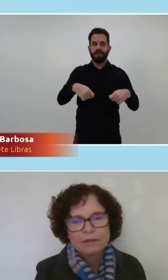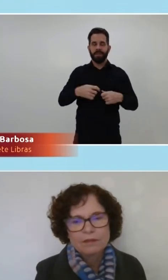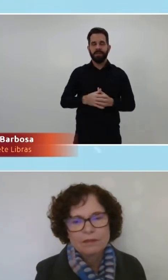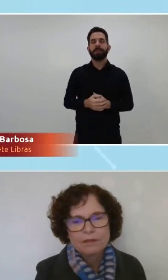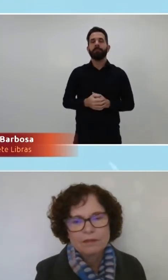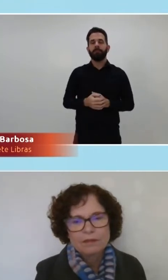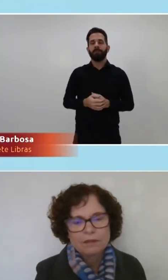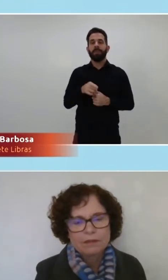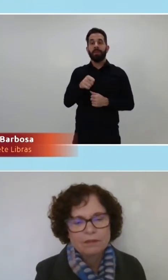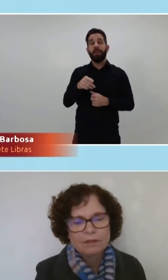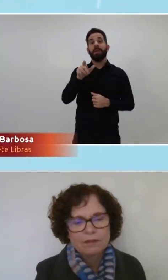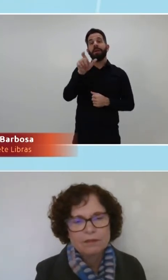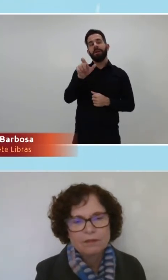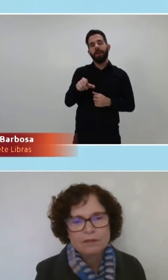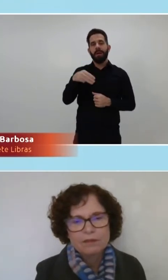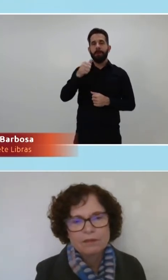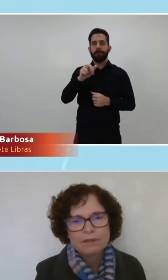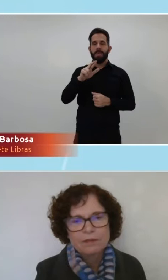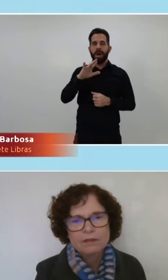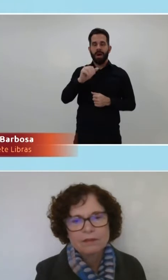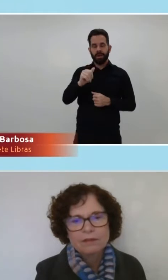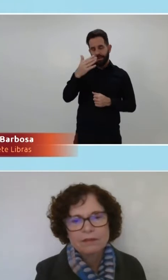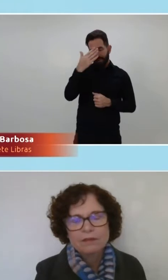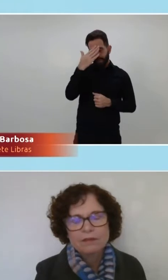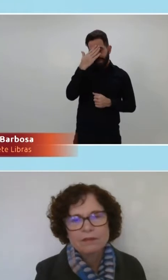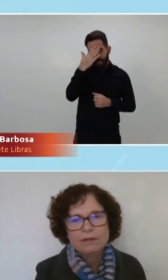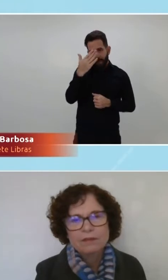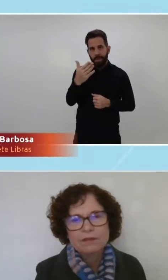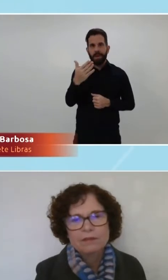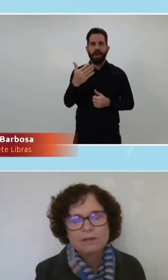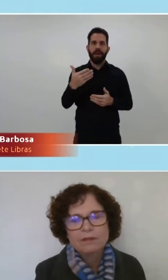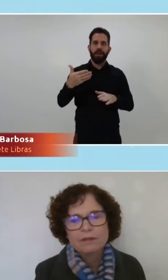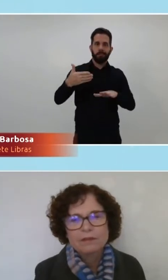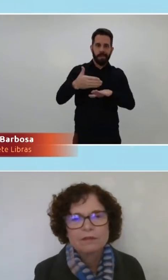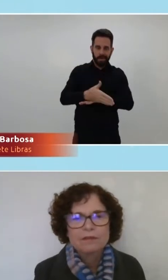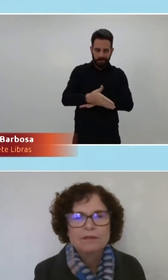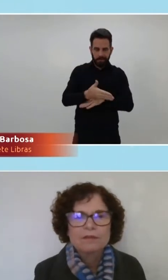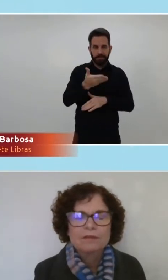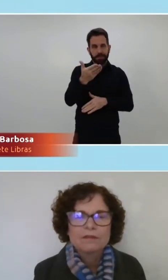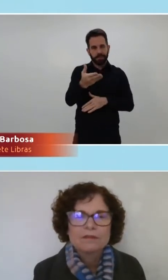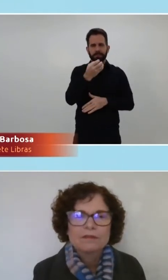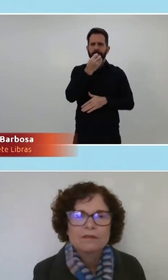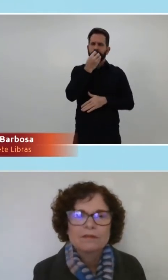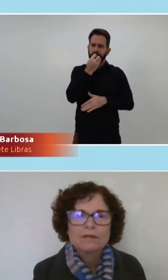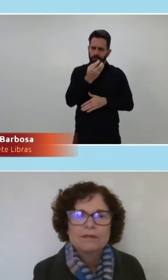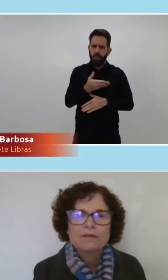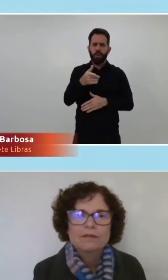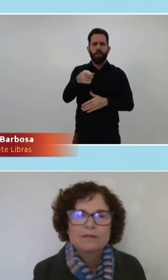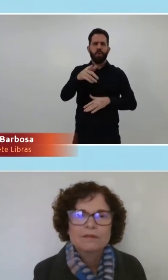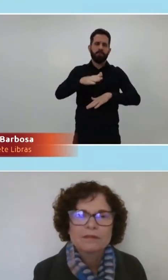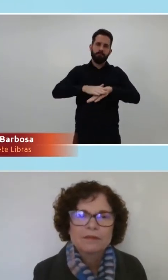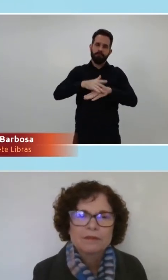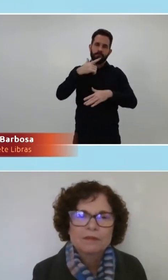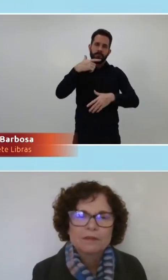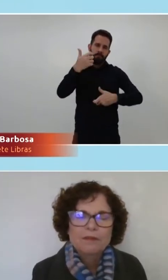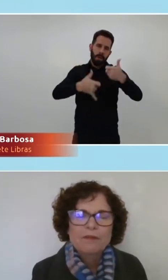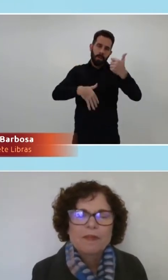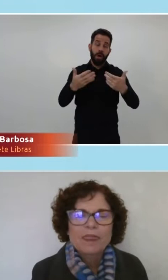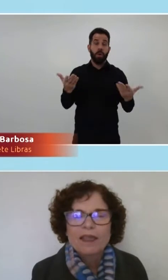essa violência. Muito obrigada pela sua presença, Márcia. É muito bom contar com os seus esclarecimentos no programa de